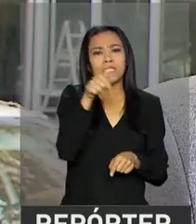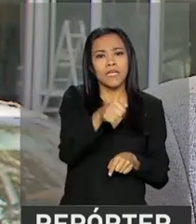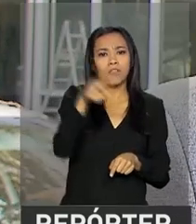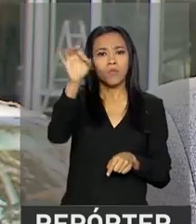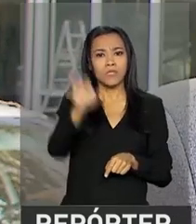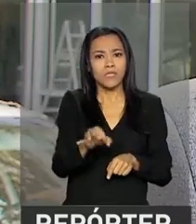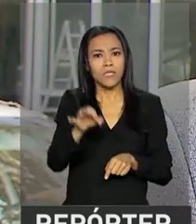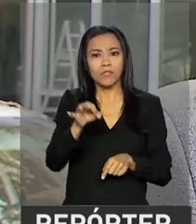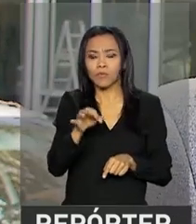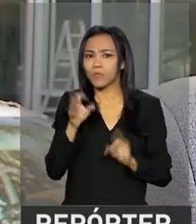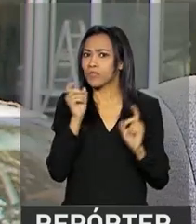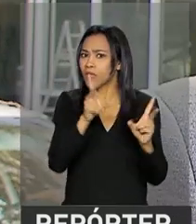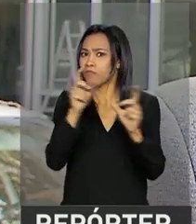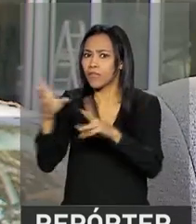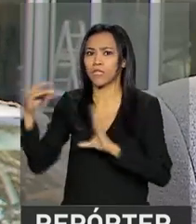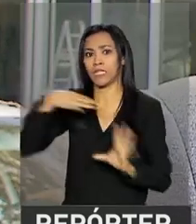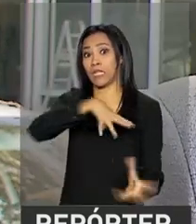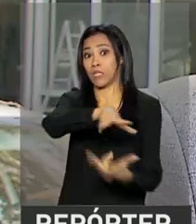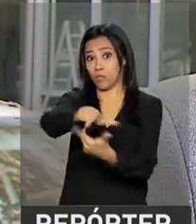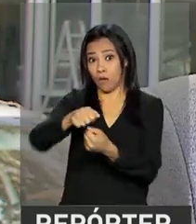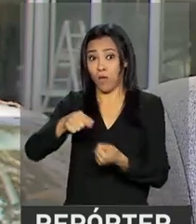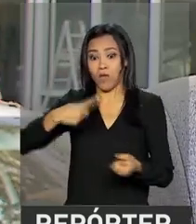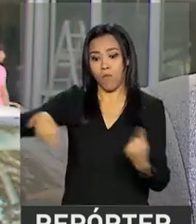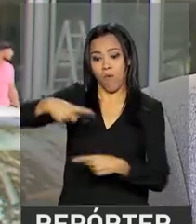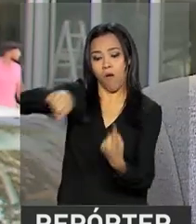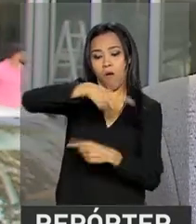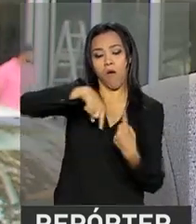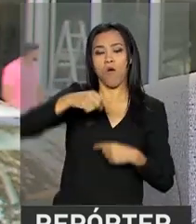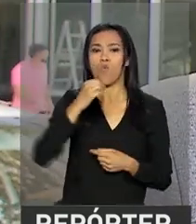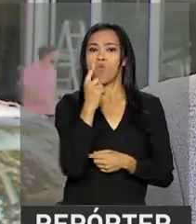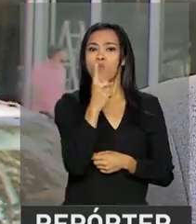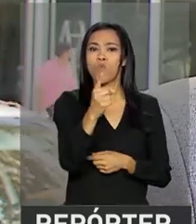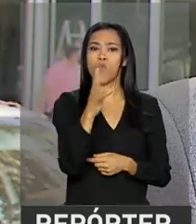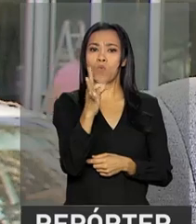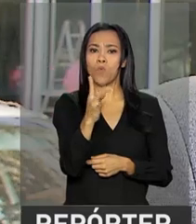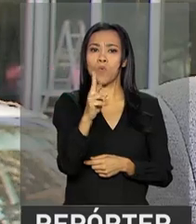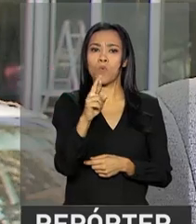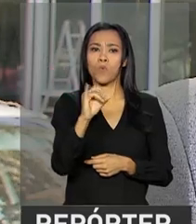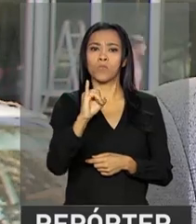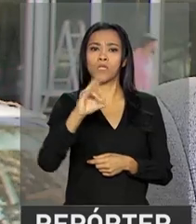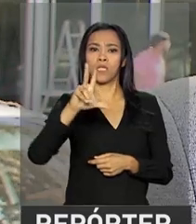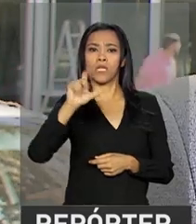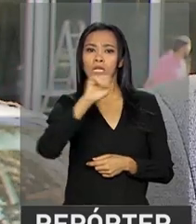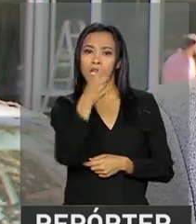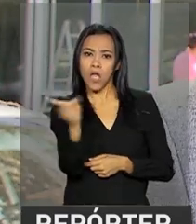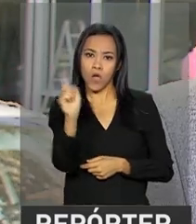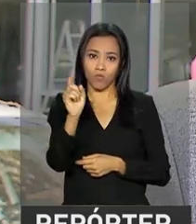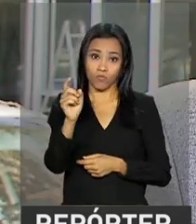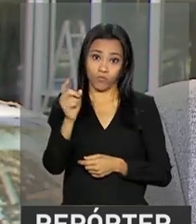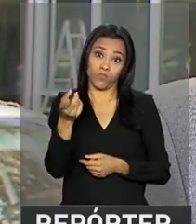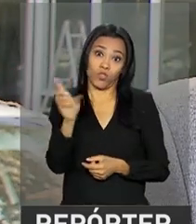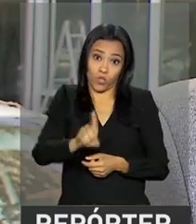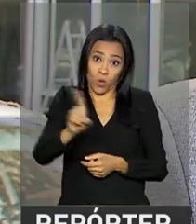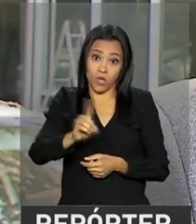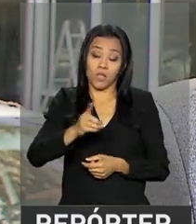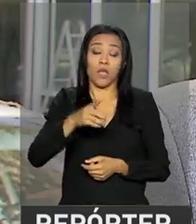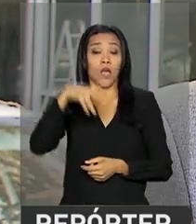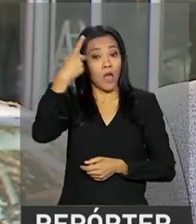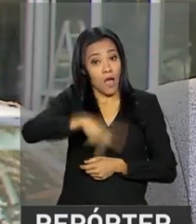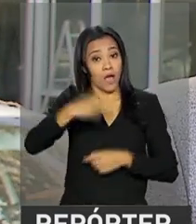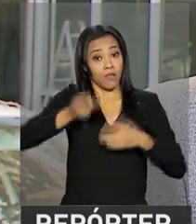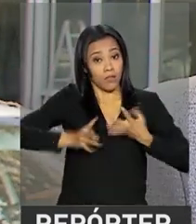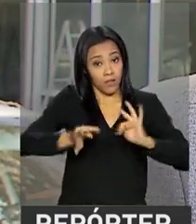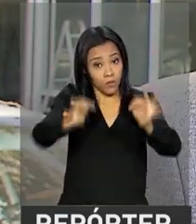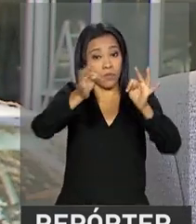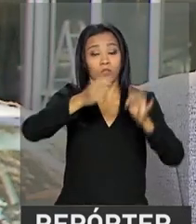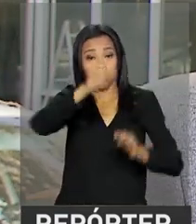todo o mercado internacional e movimentam mais de 1 trilhão de dólares mas com a nossa tecnologia uma das mais